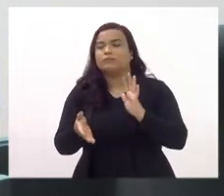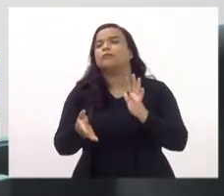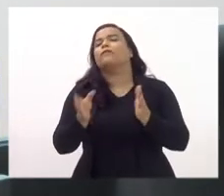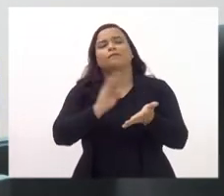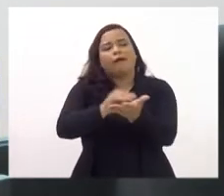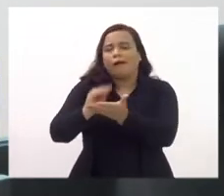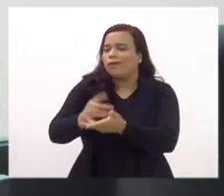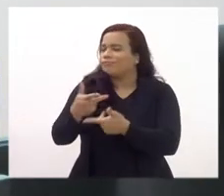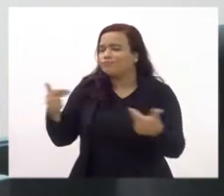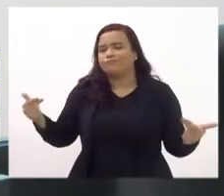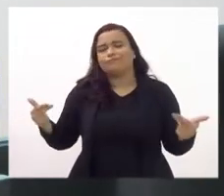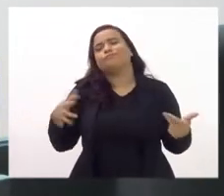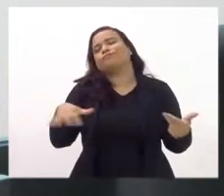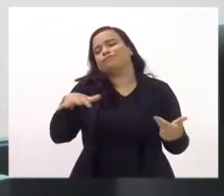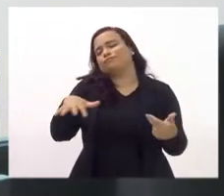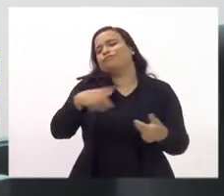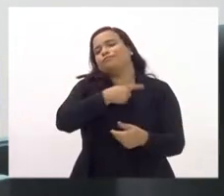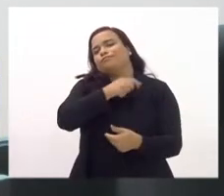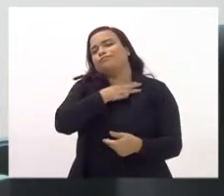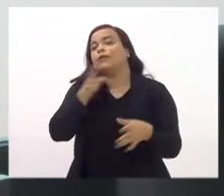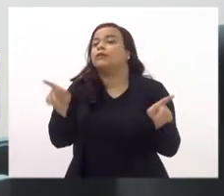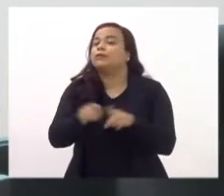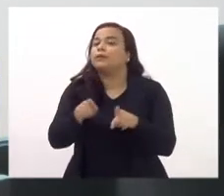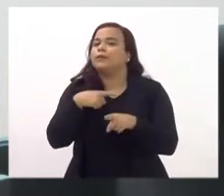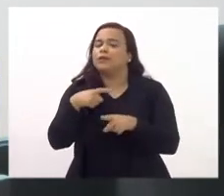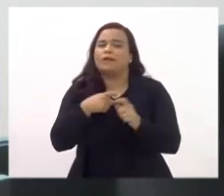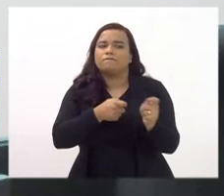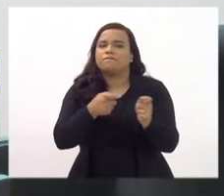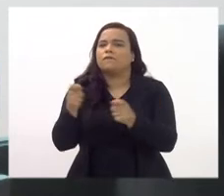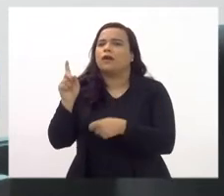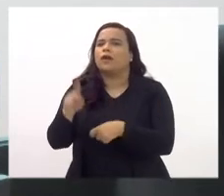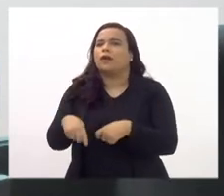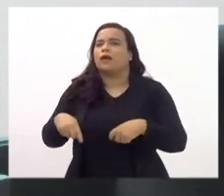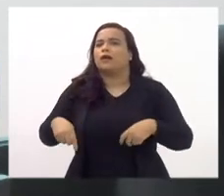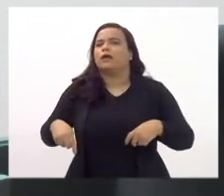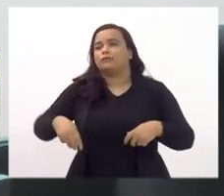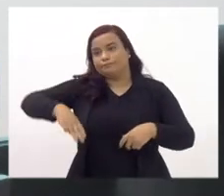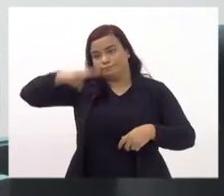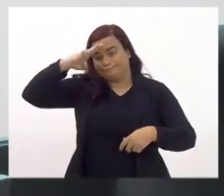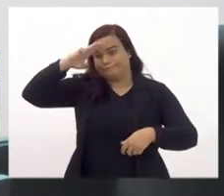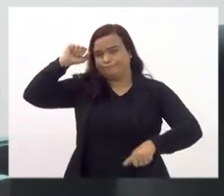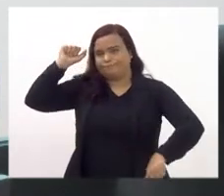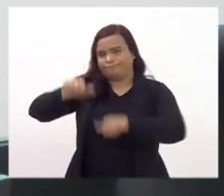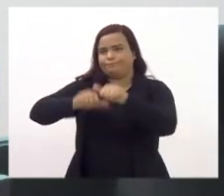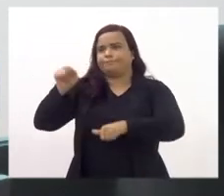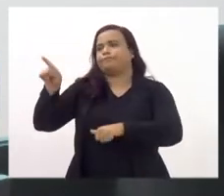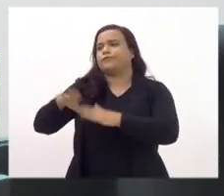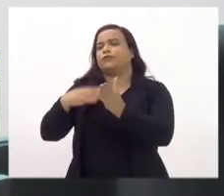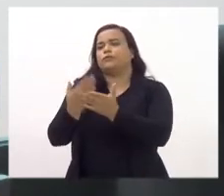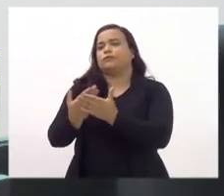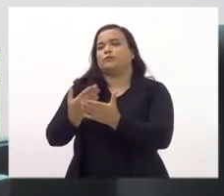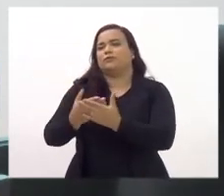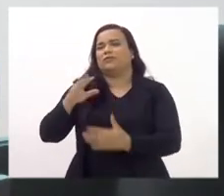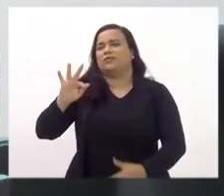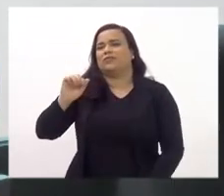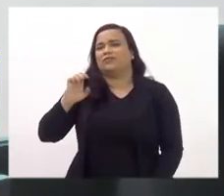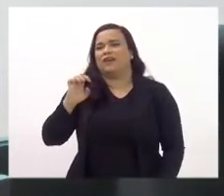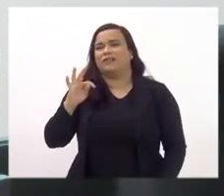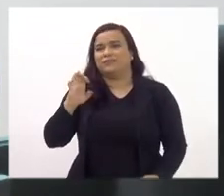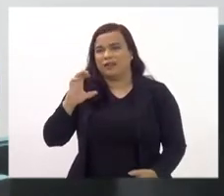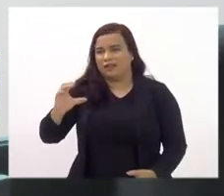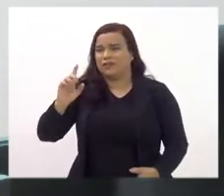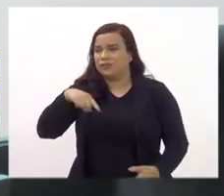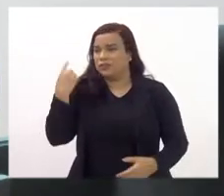rede, quanto com uma ameaça que agora ronda as nossas redes, que é a de militarização da rede FAETEC, que a gente se opõe e repudia de